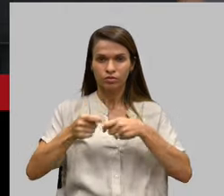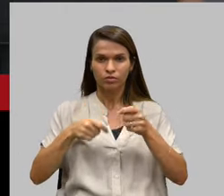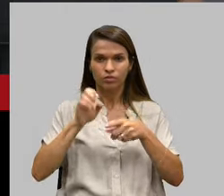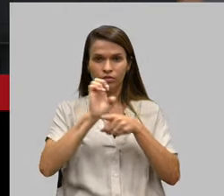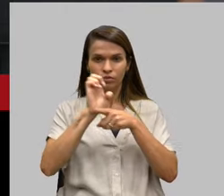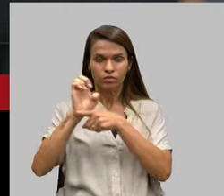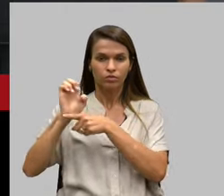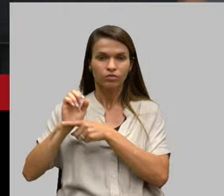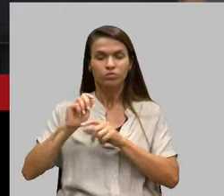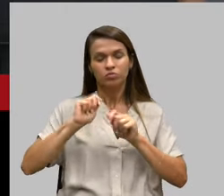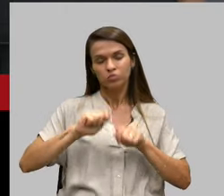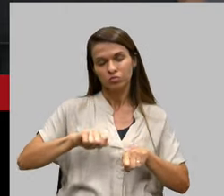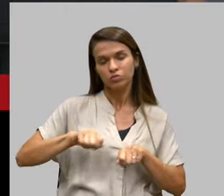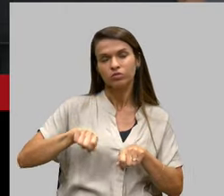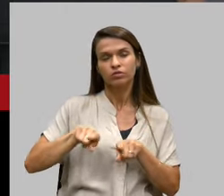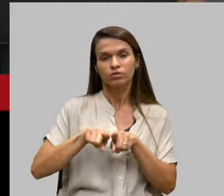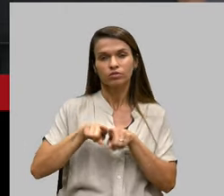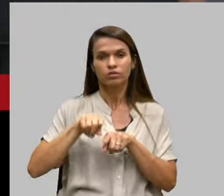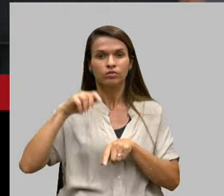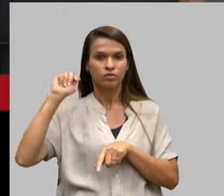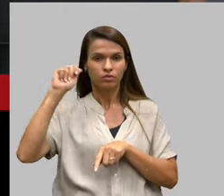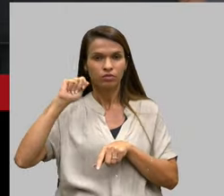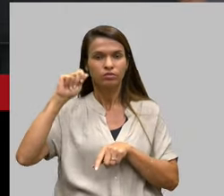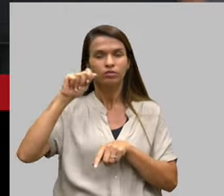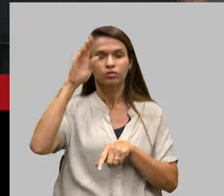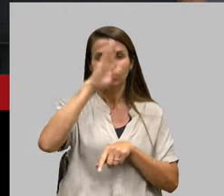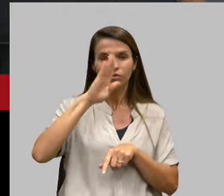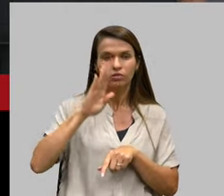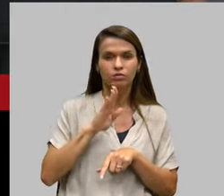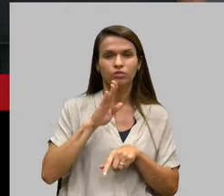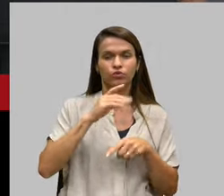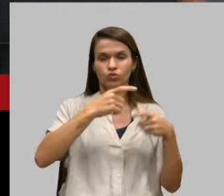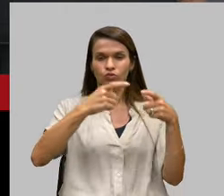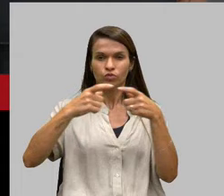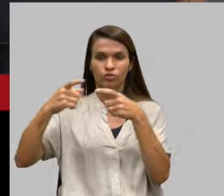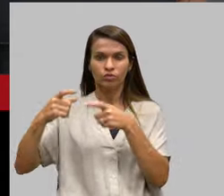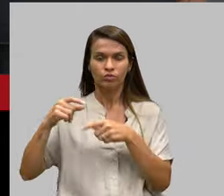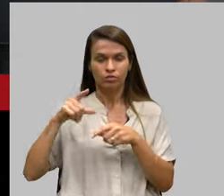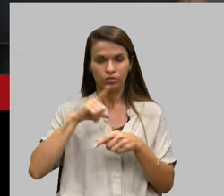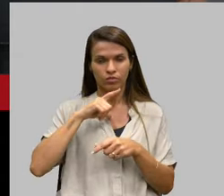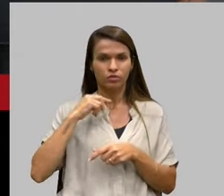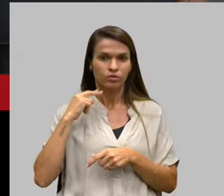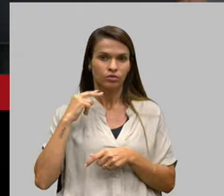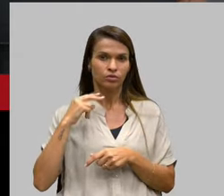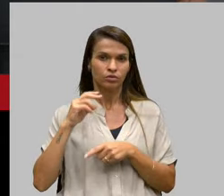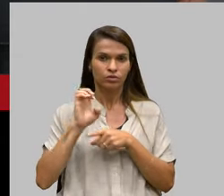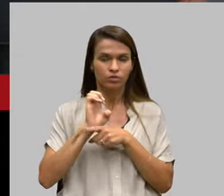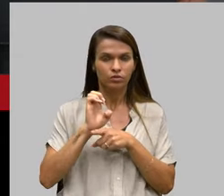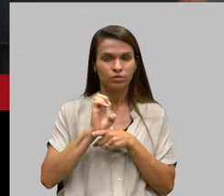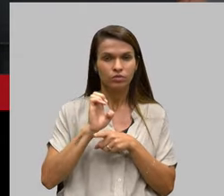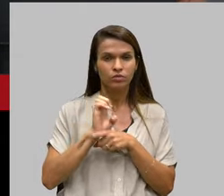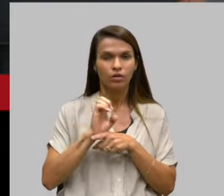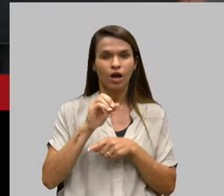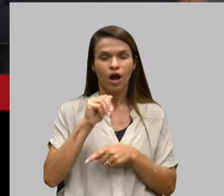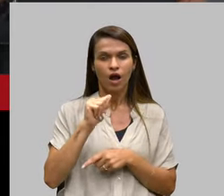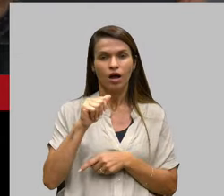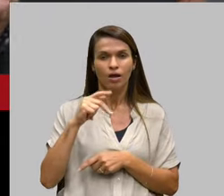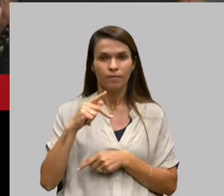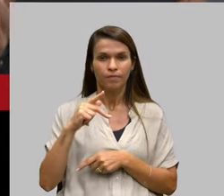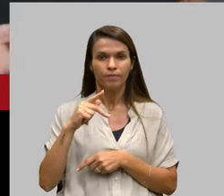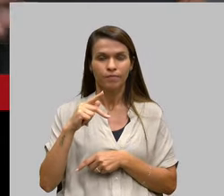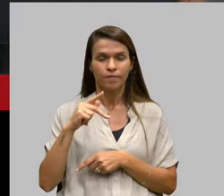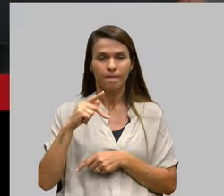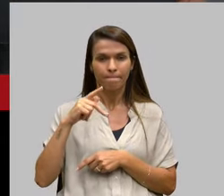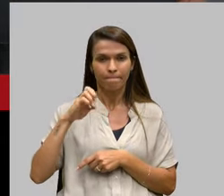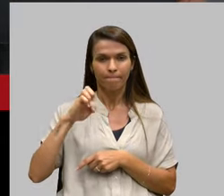com as nossas associações eh nacionais ou regionais nós temos aqui no estado a bipé a nacional e temos aqui no estado